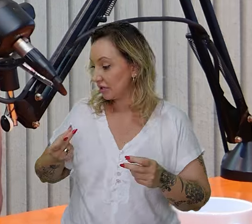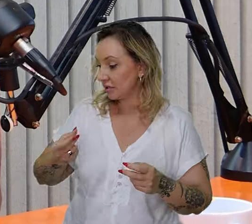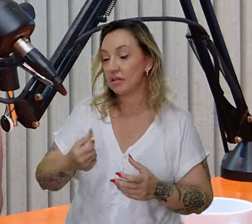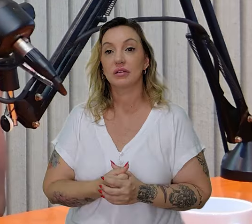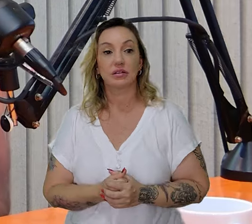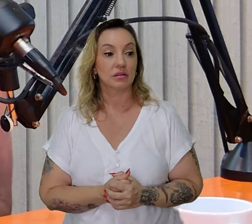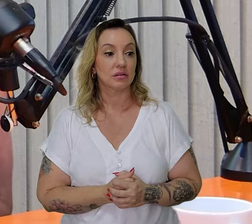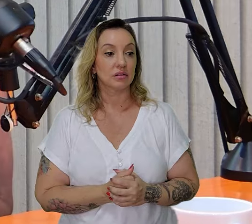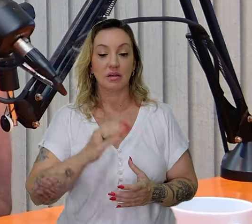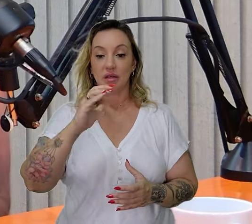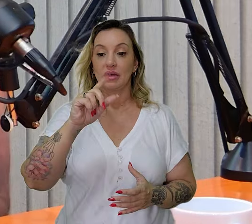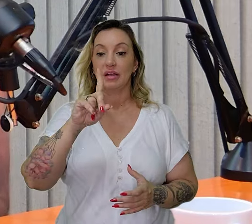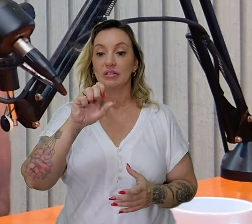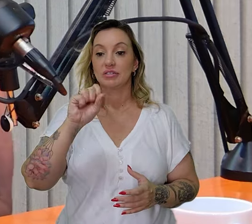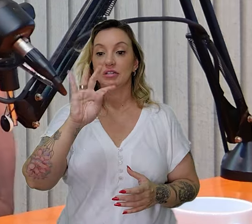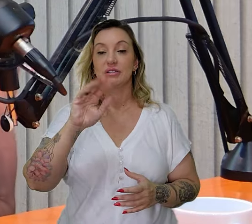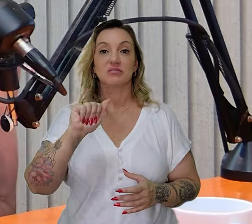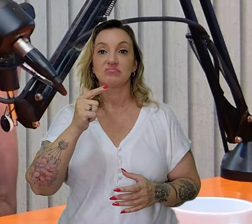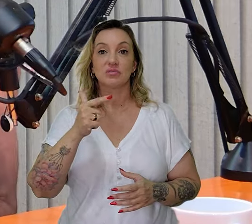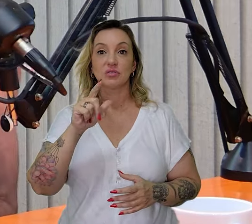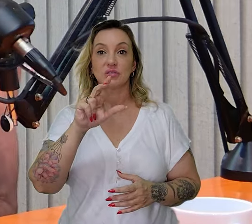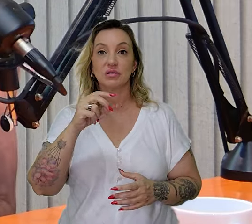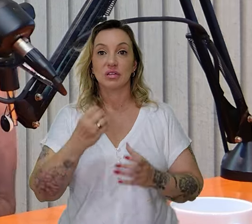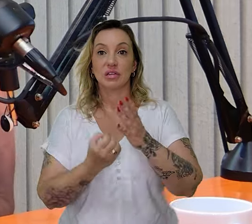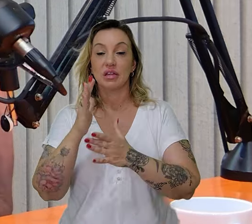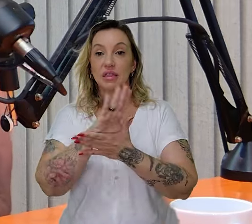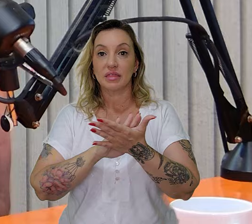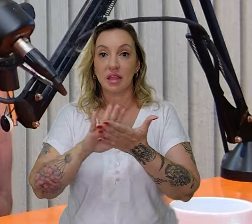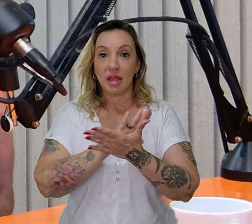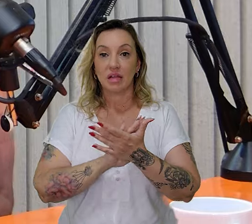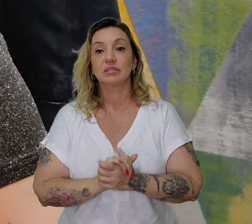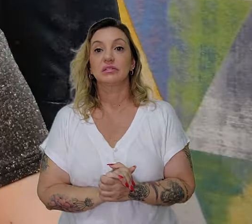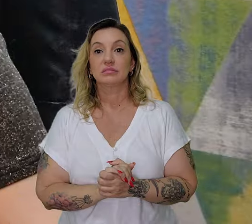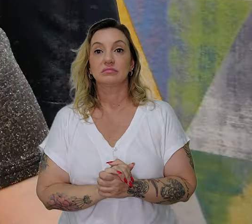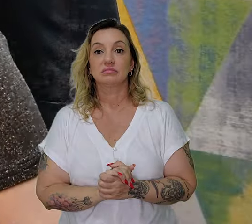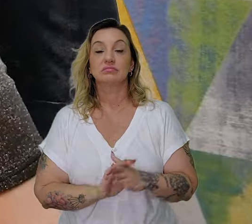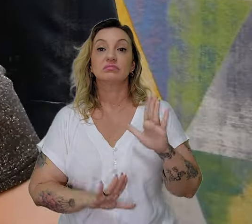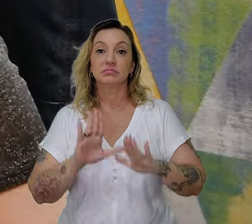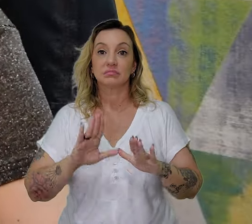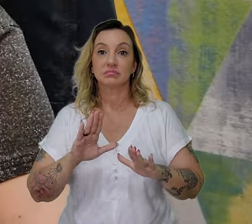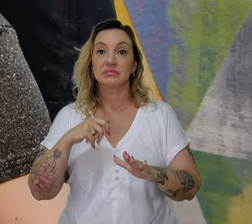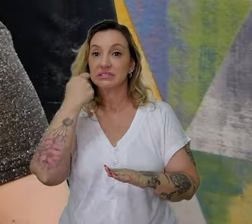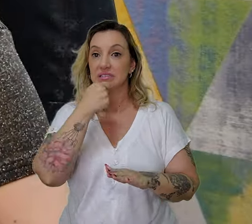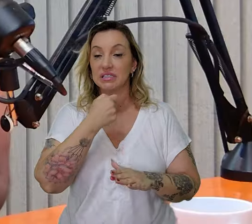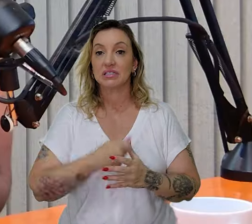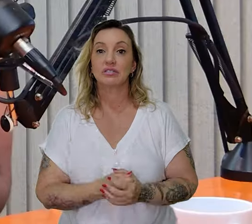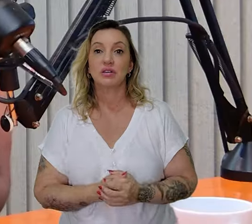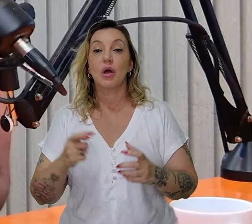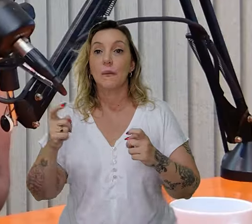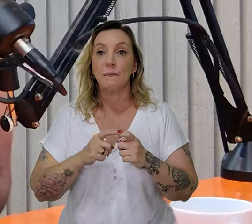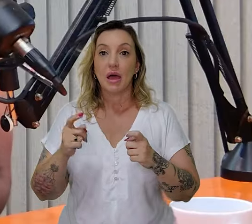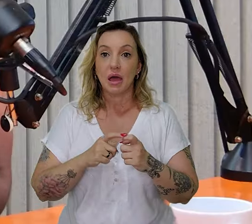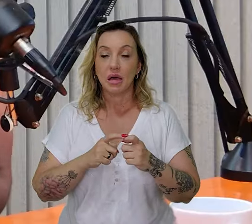né cadista sim que não usa criatividade para nada né E pode ser um dentista super você pode ser um